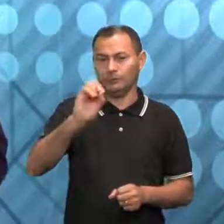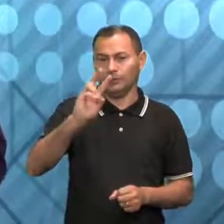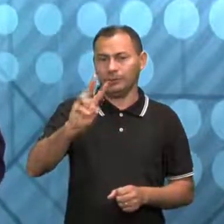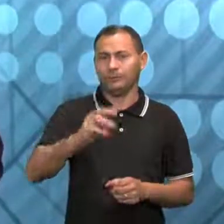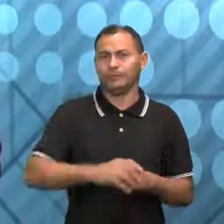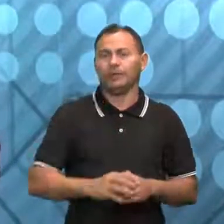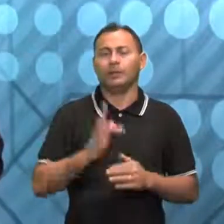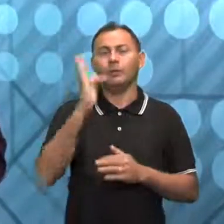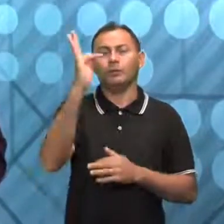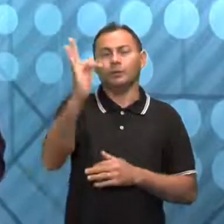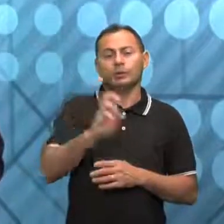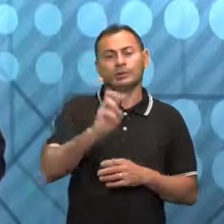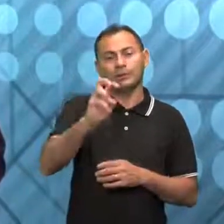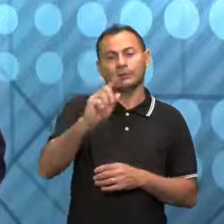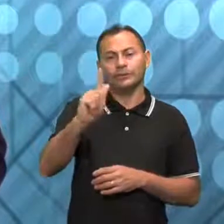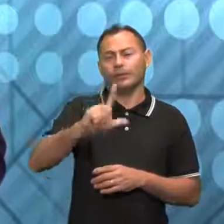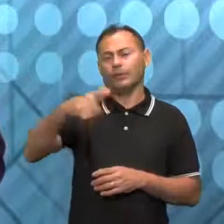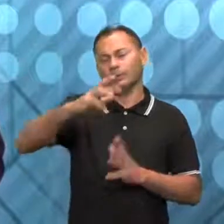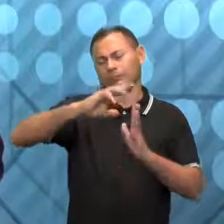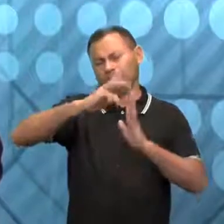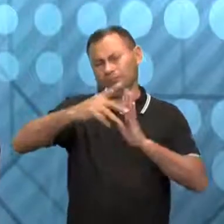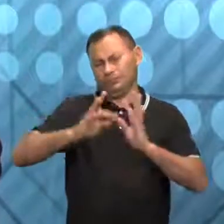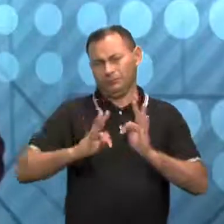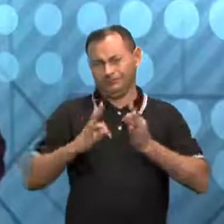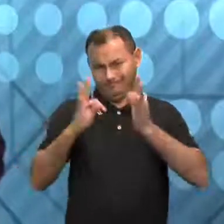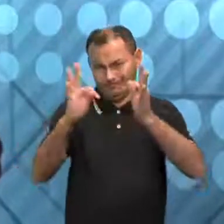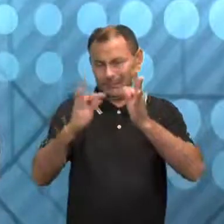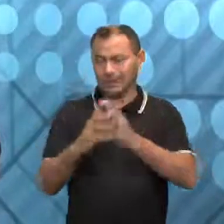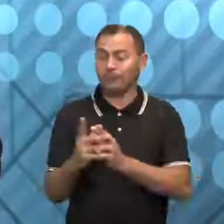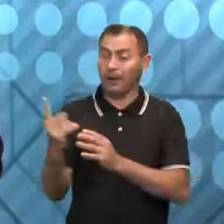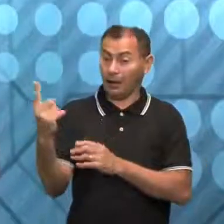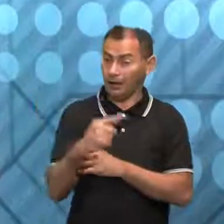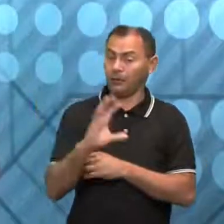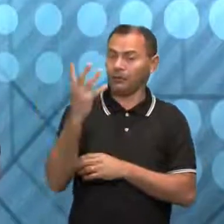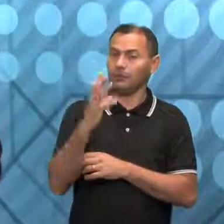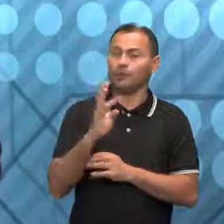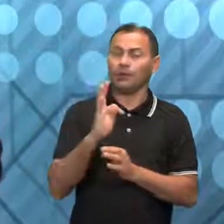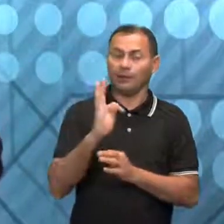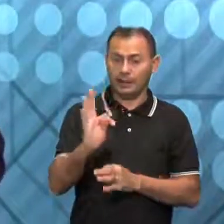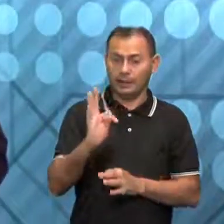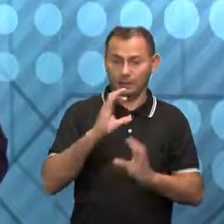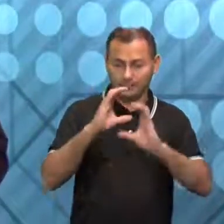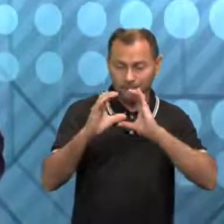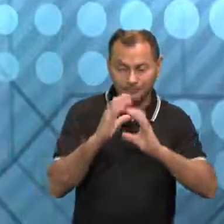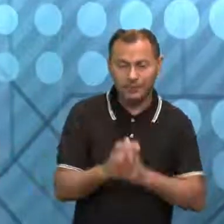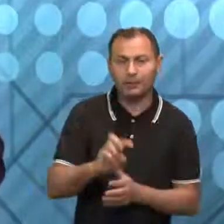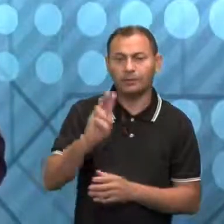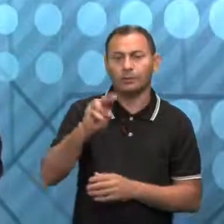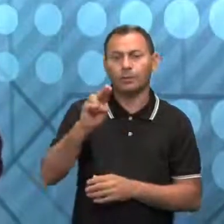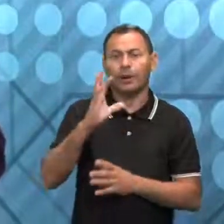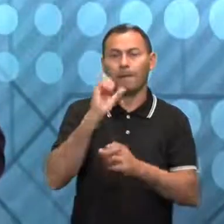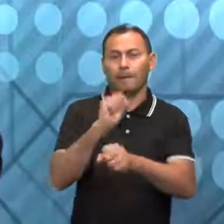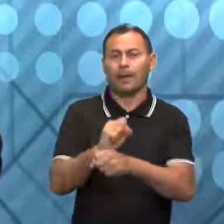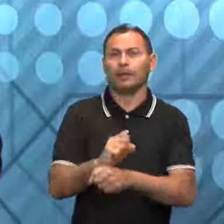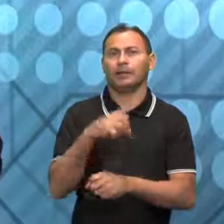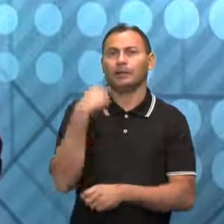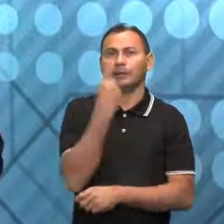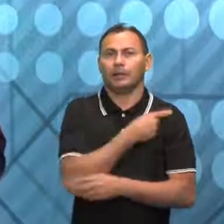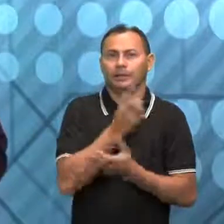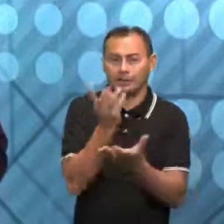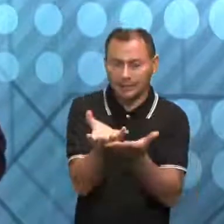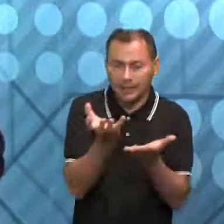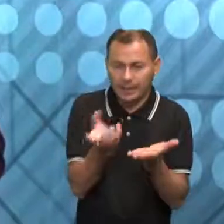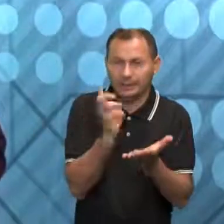o nosso futuro, 5G e outras diversas tecnologias que estão aí por vir, porque a telecomunicação, ela nunca para. A gente quer